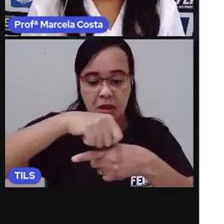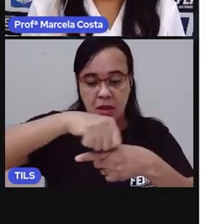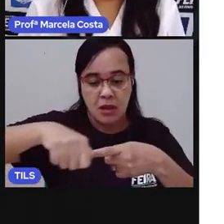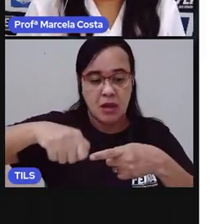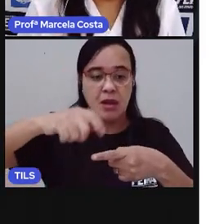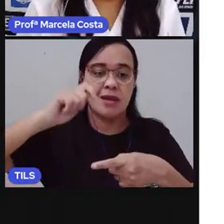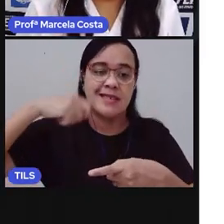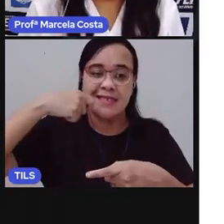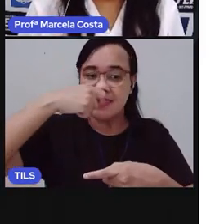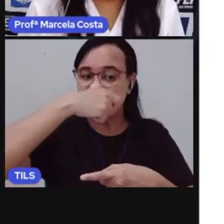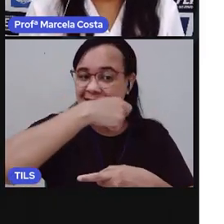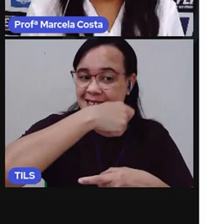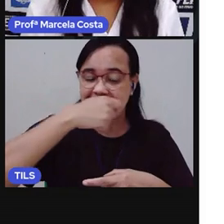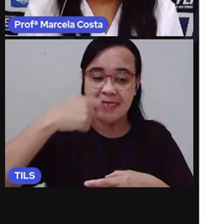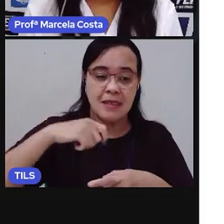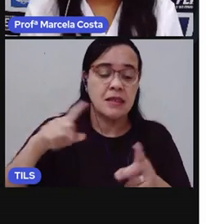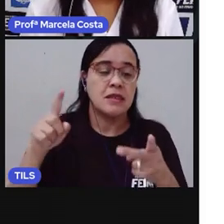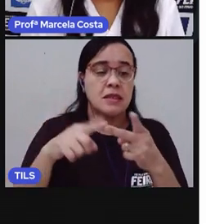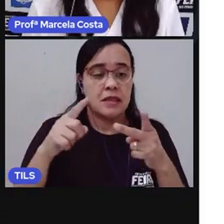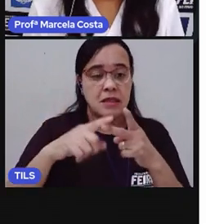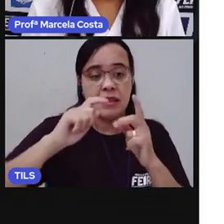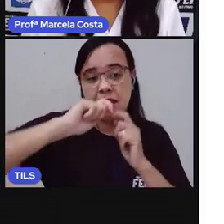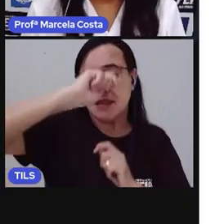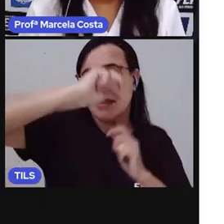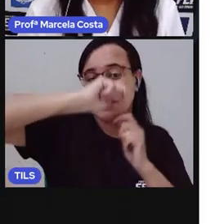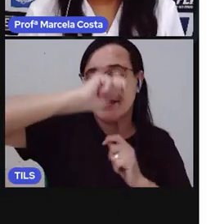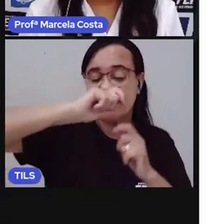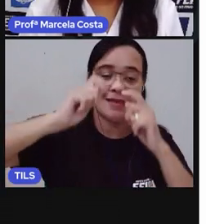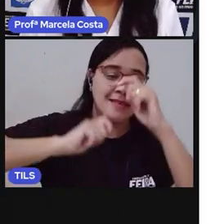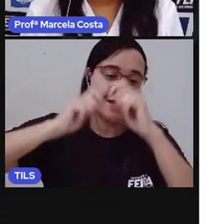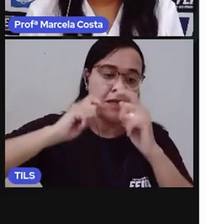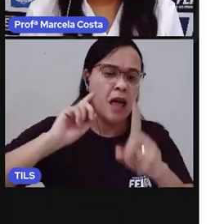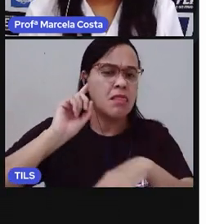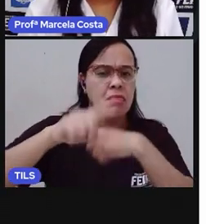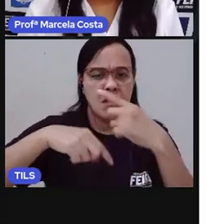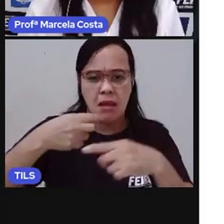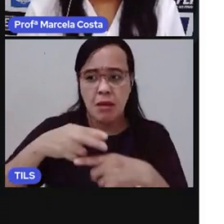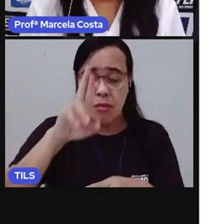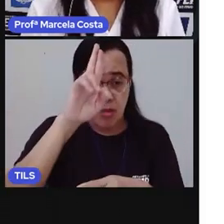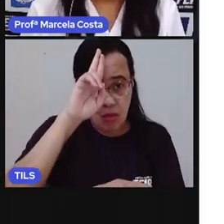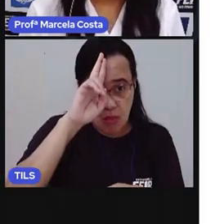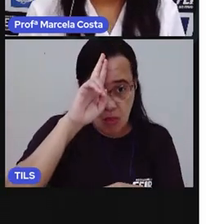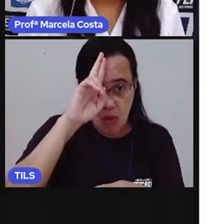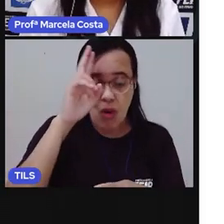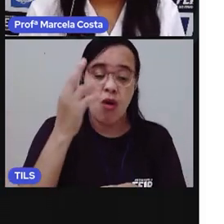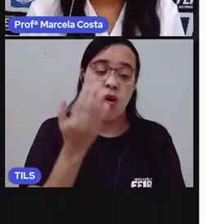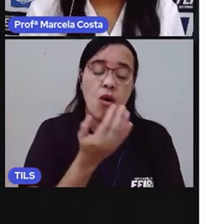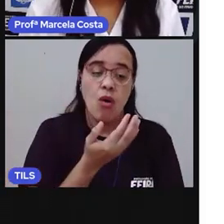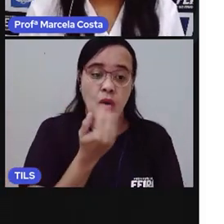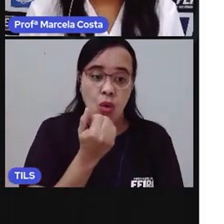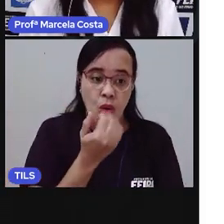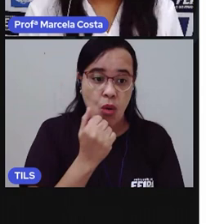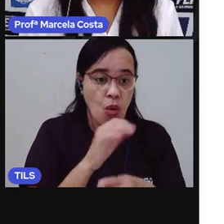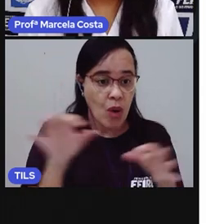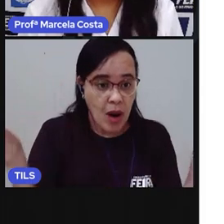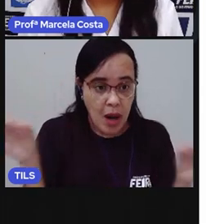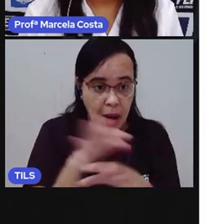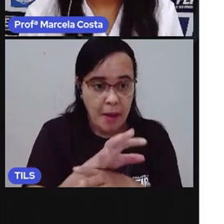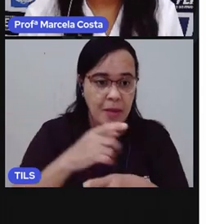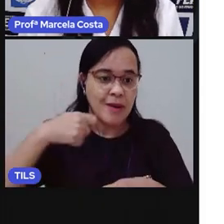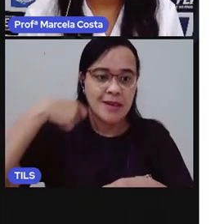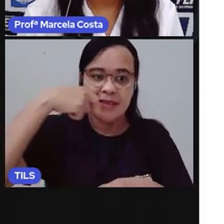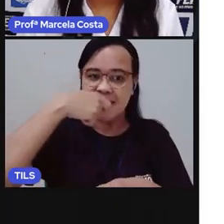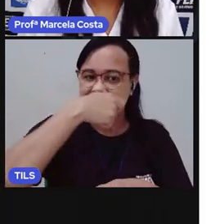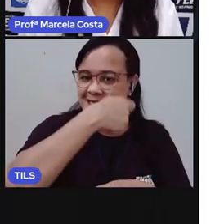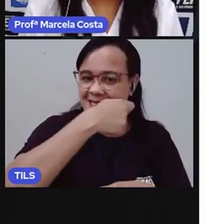fio dental escovar sempre após as refeições sempre depois de comer doce claro que você não tenha saúde e